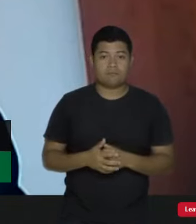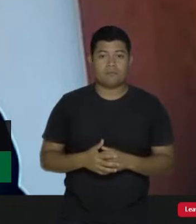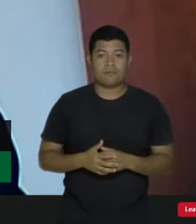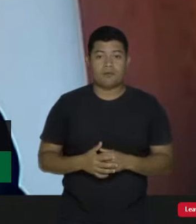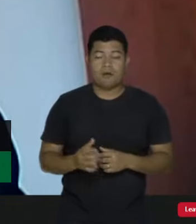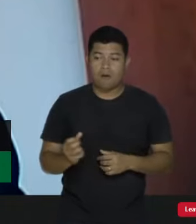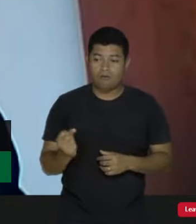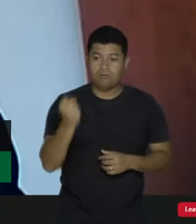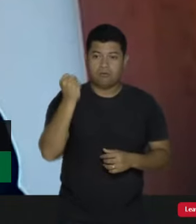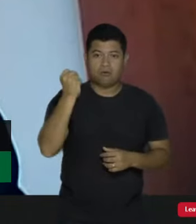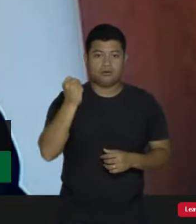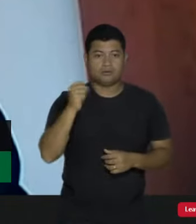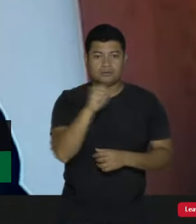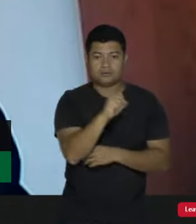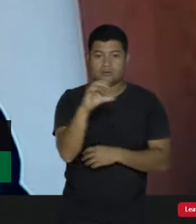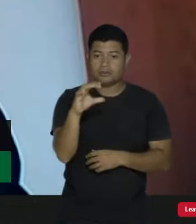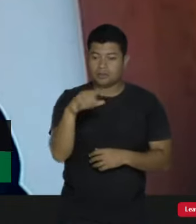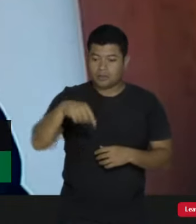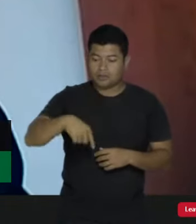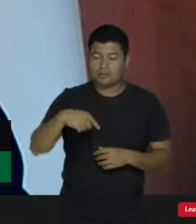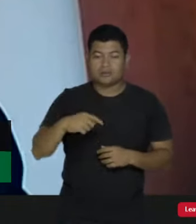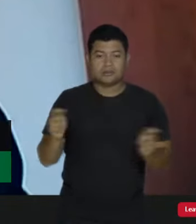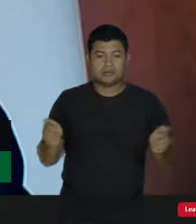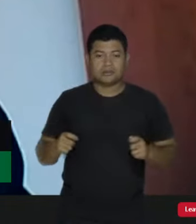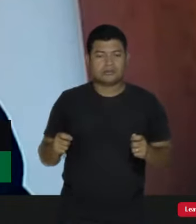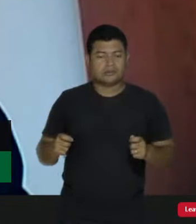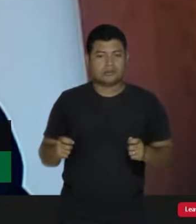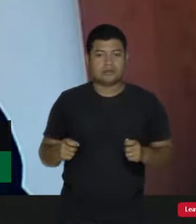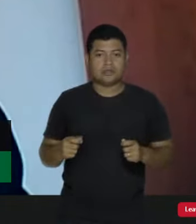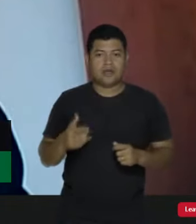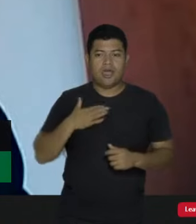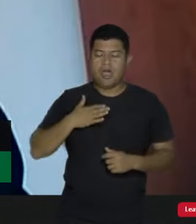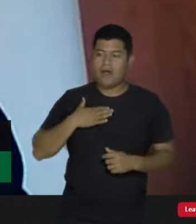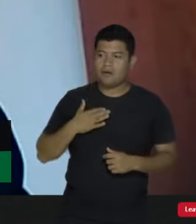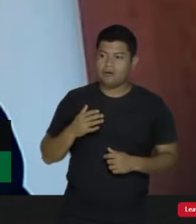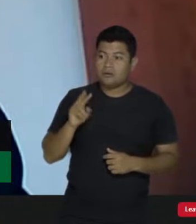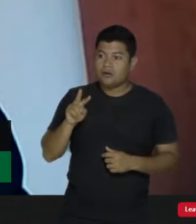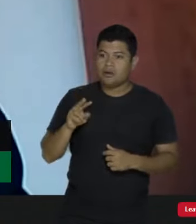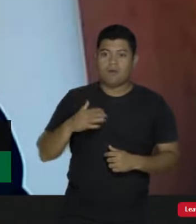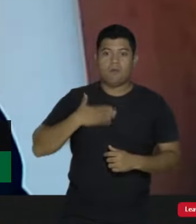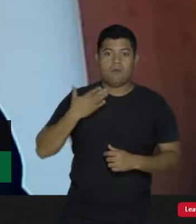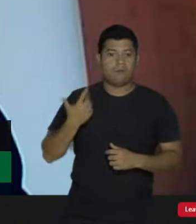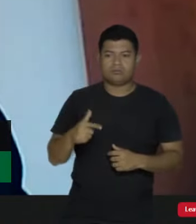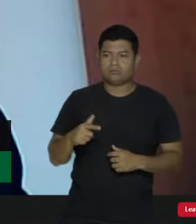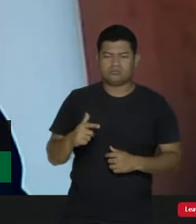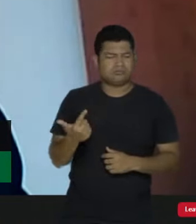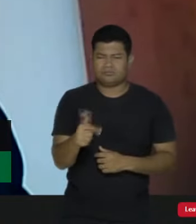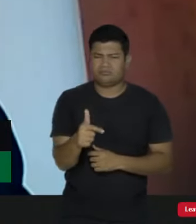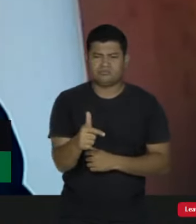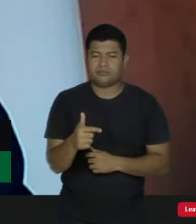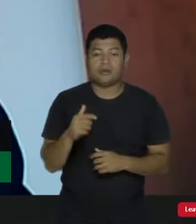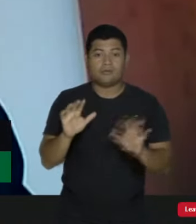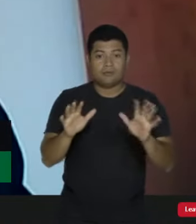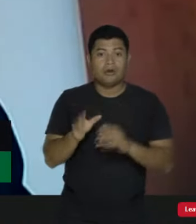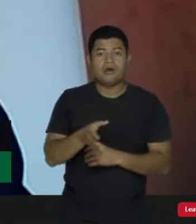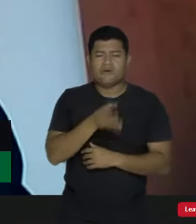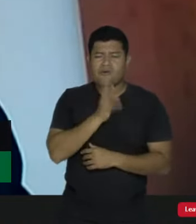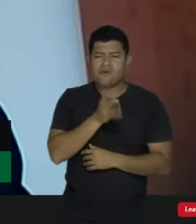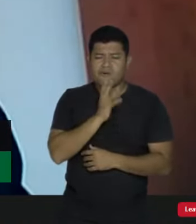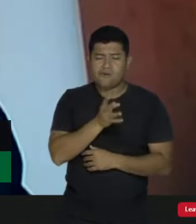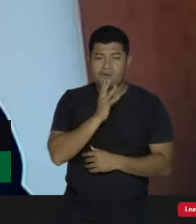potencialidade que Santa Catarina tem, não para minha surpresa, mas já era bastante conhecida pelo Sul, né?